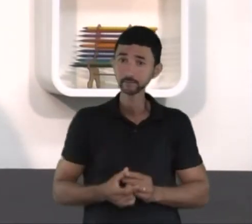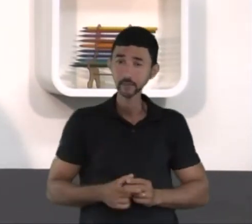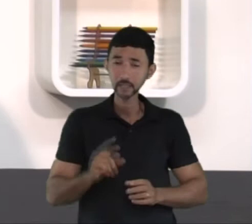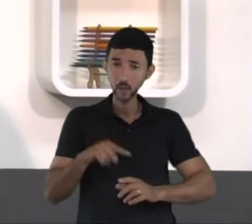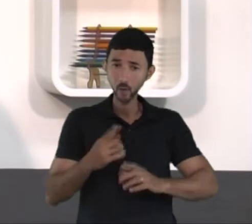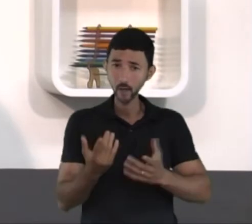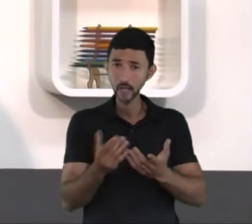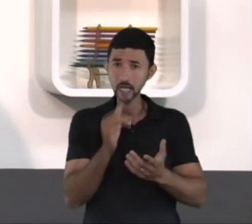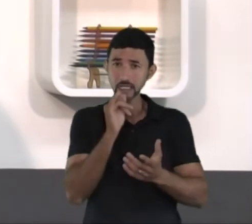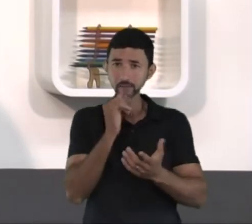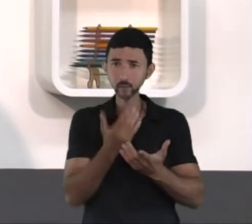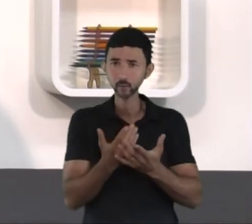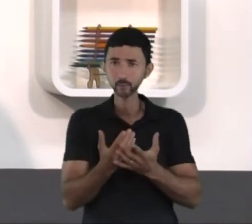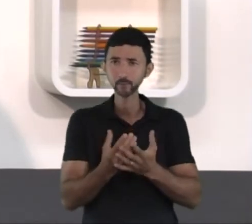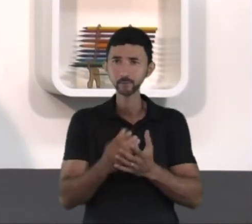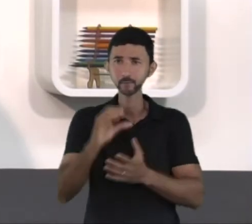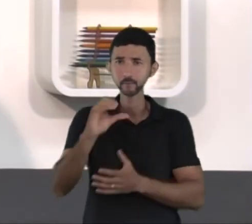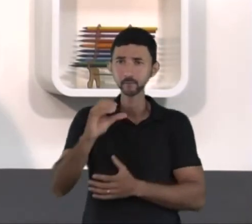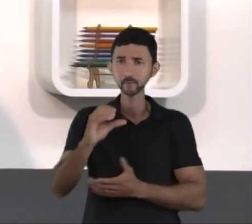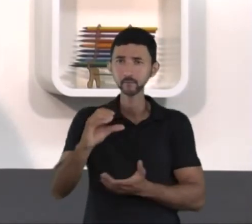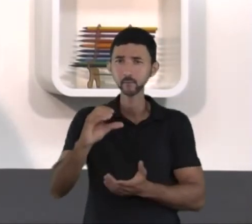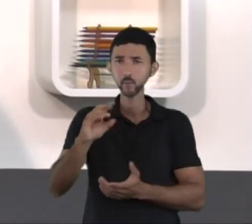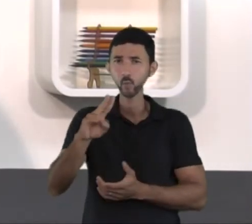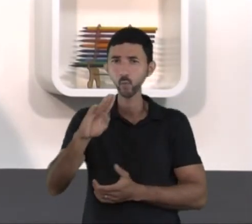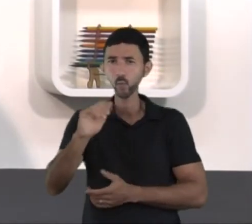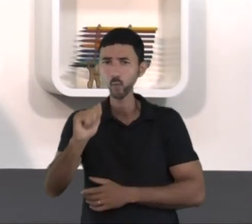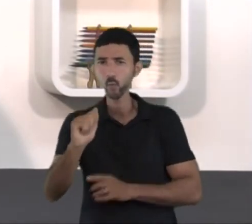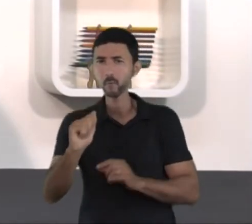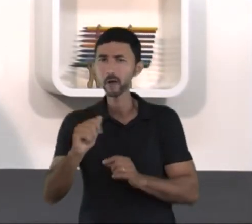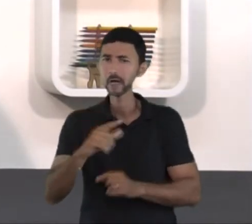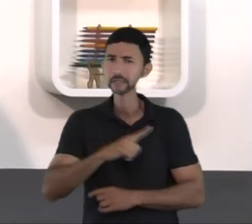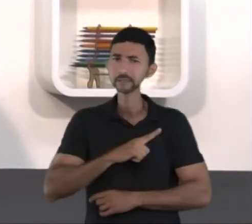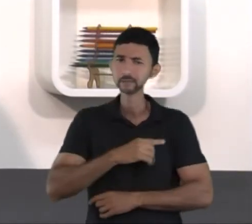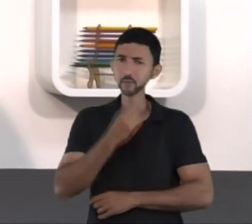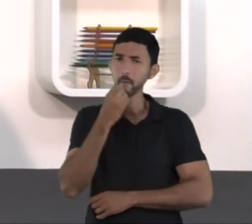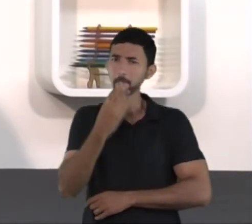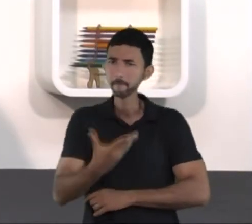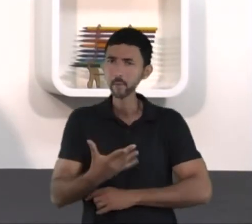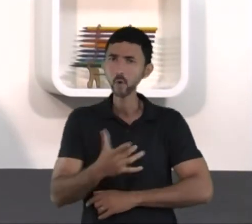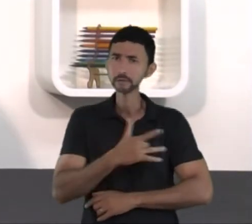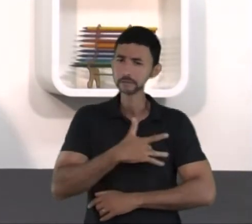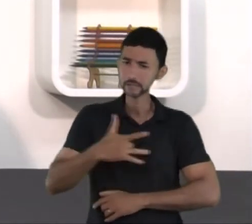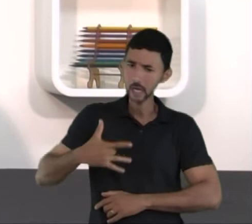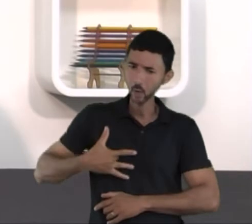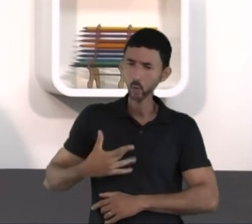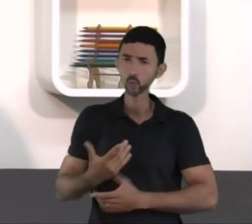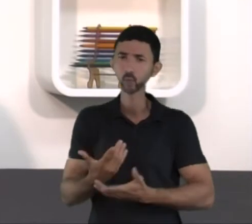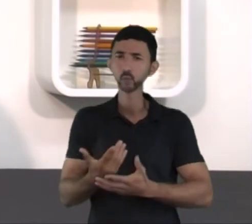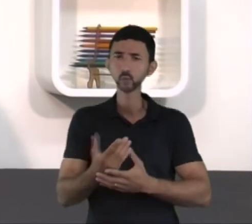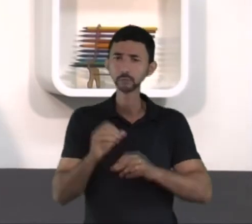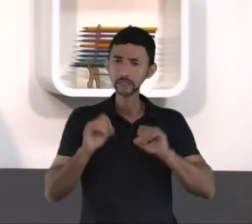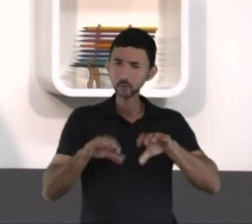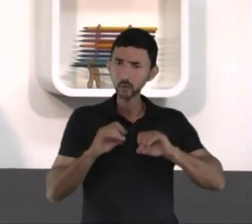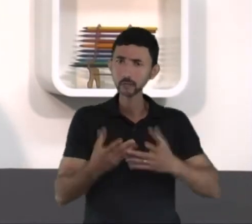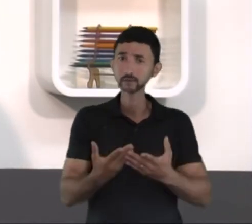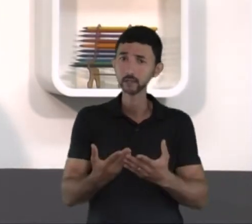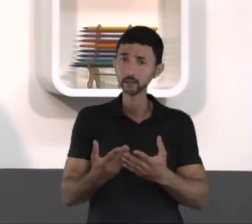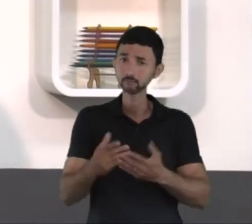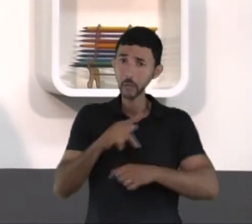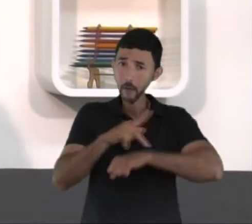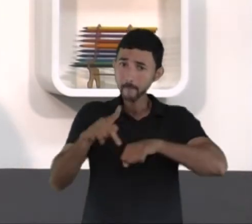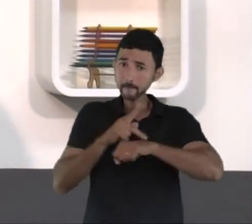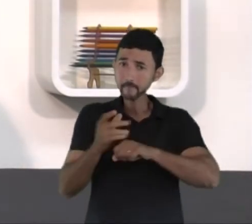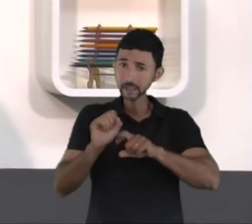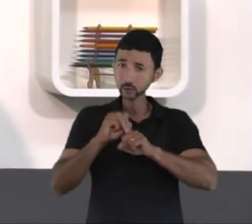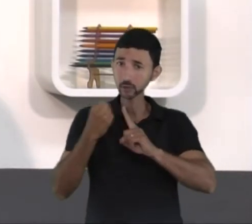fato que Cuba, hoje, ela tem bons indicadores de saúde e de educação. E é um país socialista.